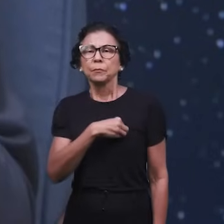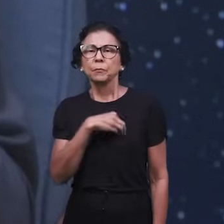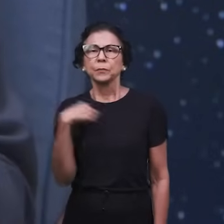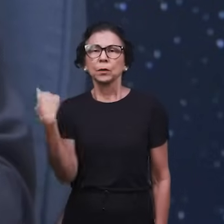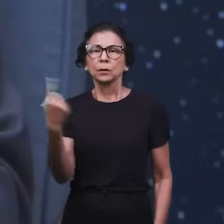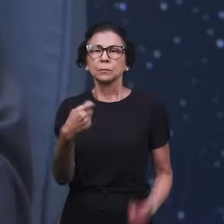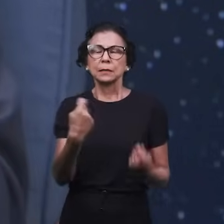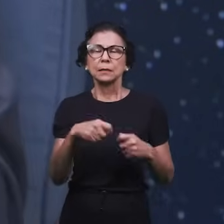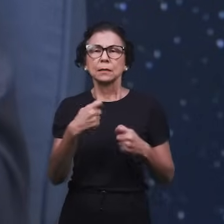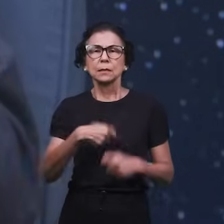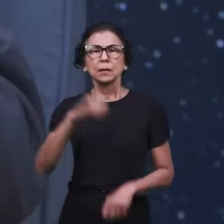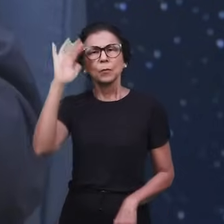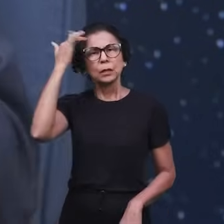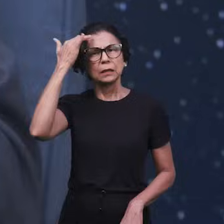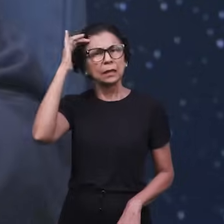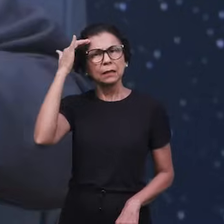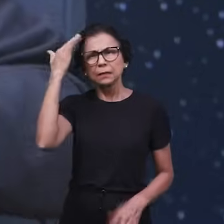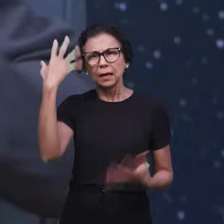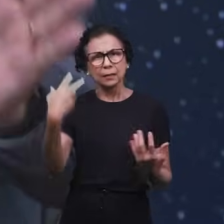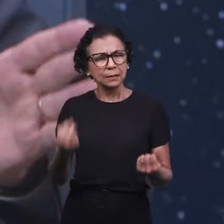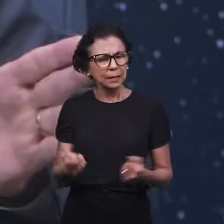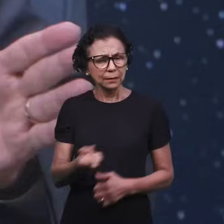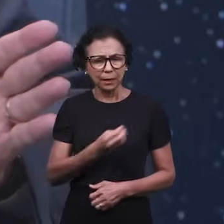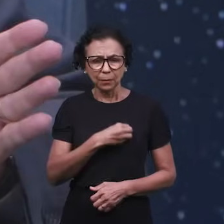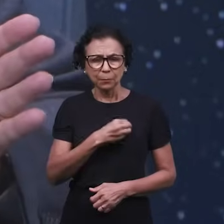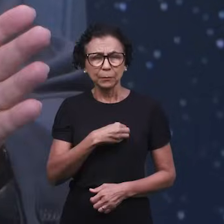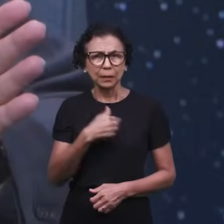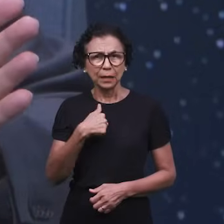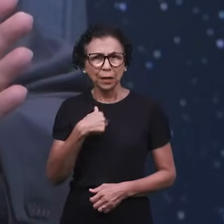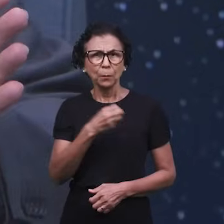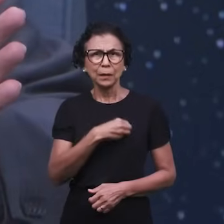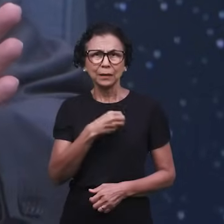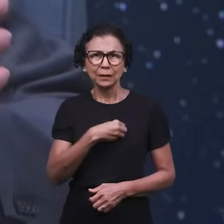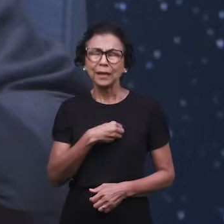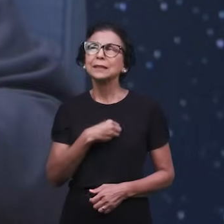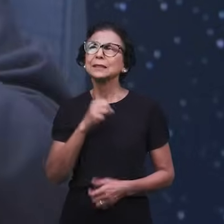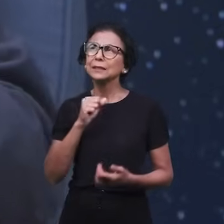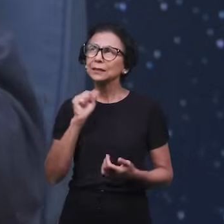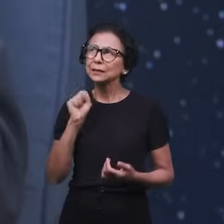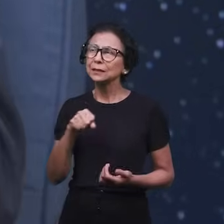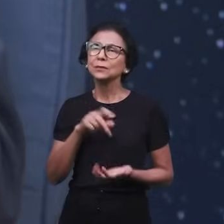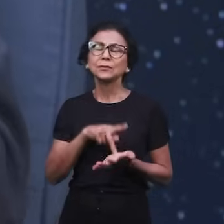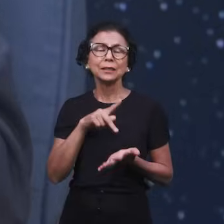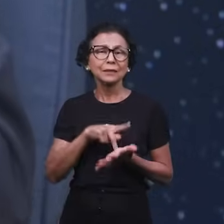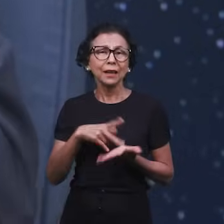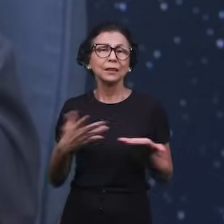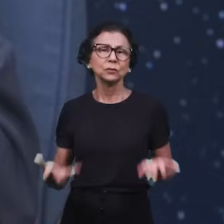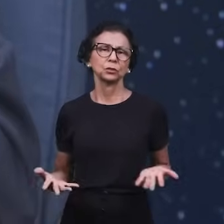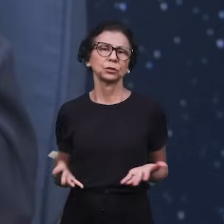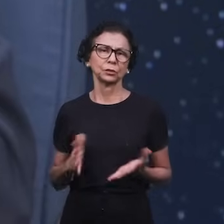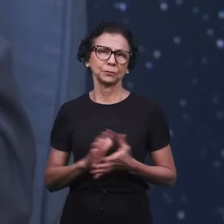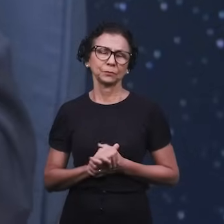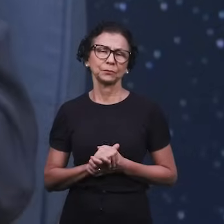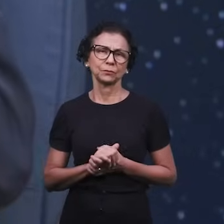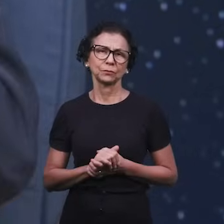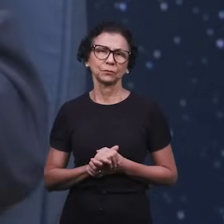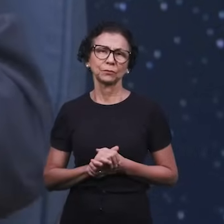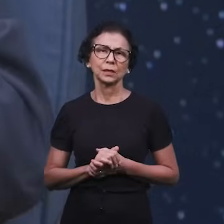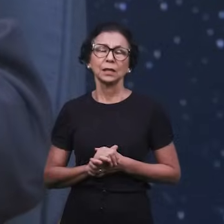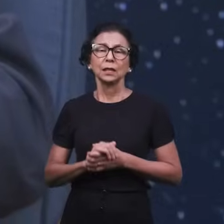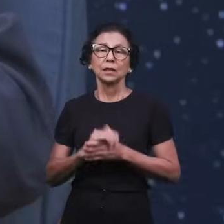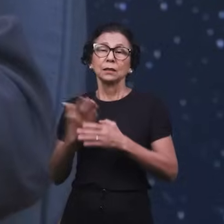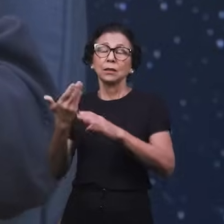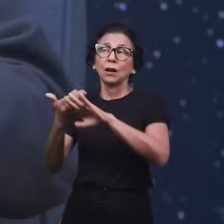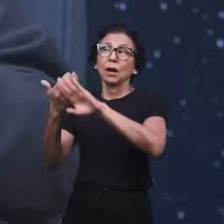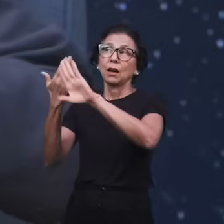palavra diz, todos pecaram e destituídos estão da glória de Deus. Então, o homem pecou e está longe de Deus, mas ele